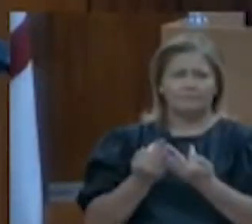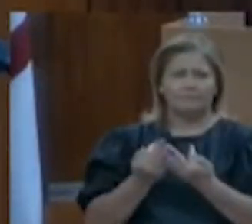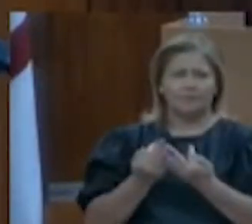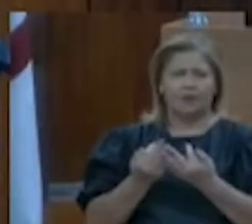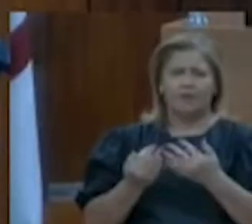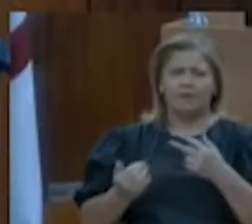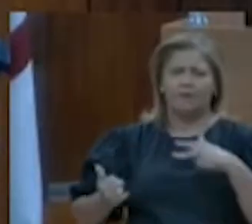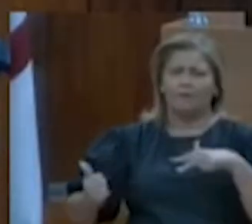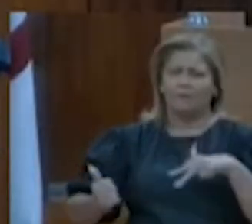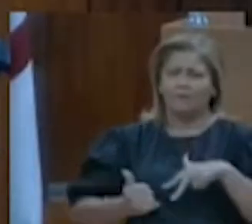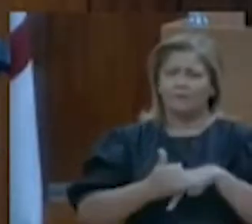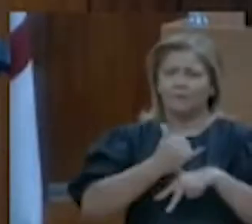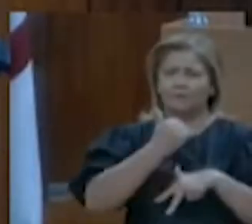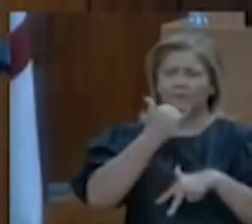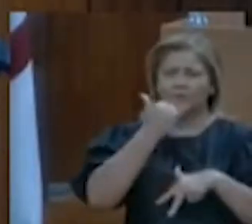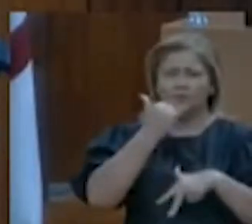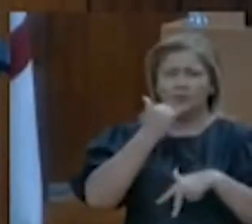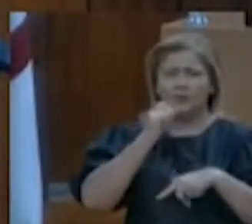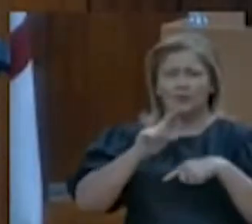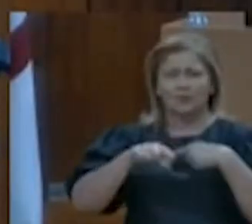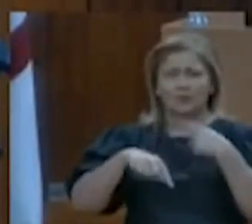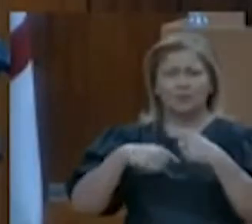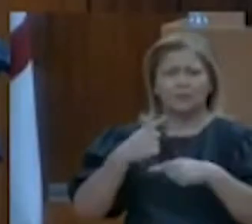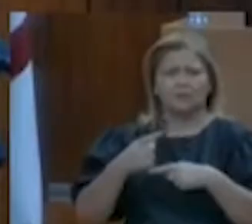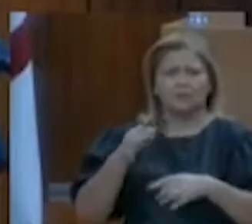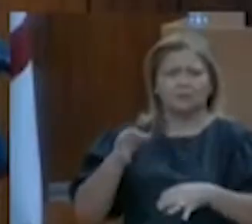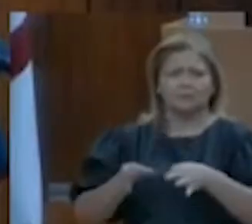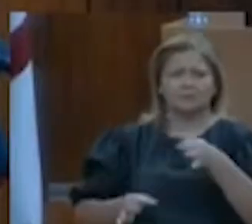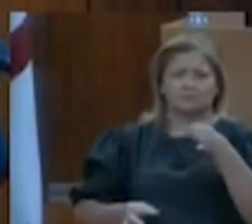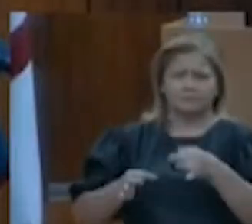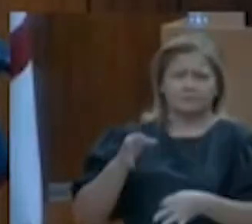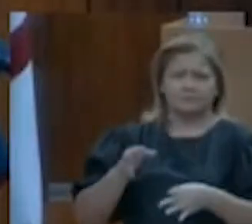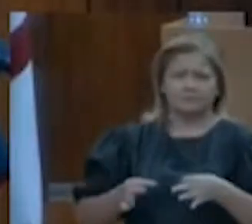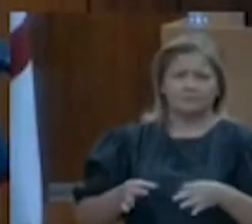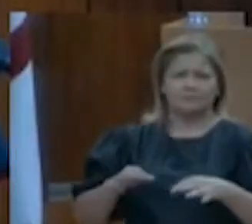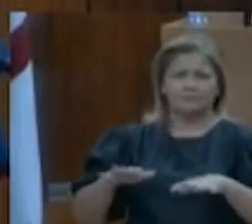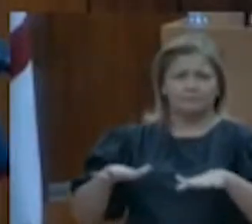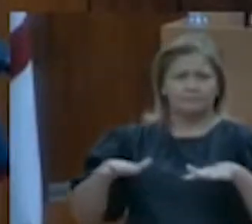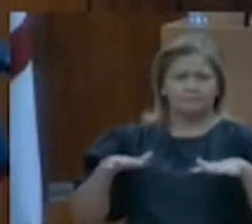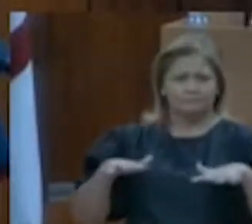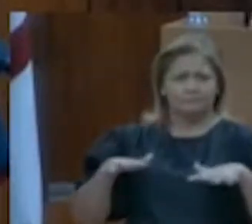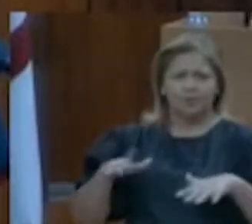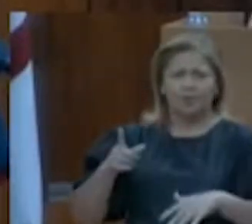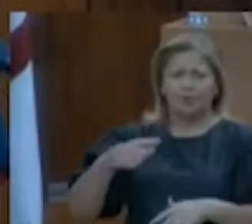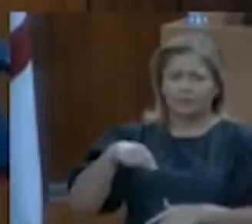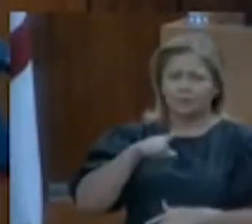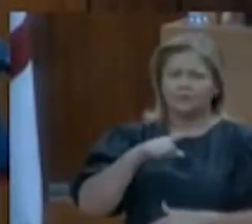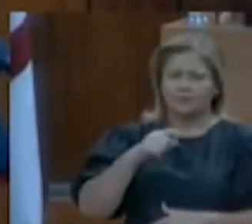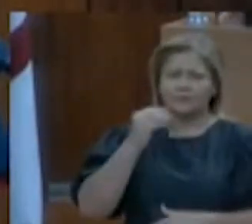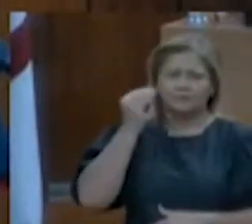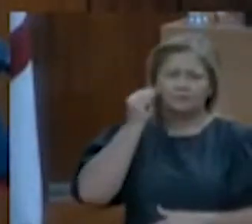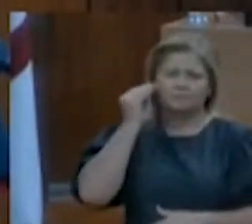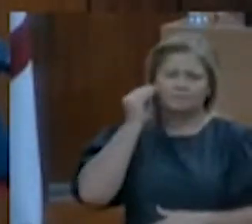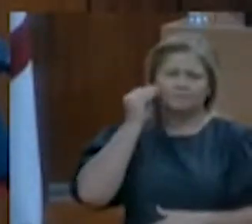vítima após uma sessão do tribunal do júri. Vocês vão experimentar isso.